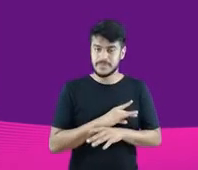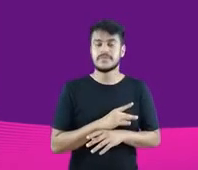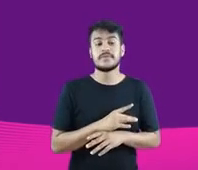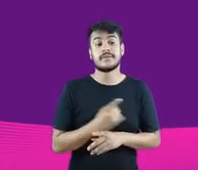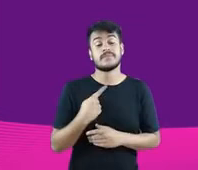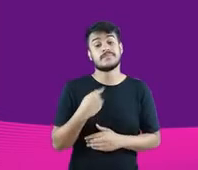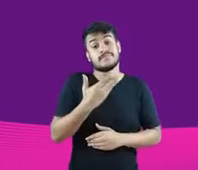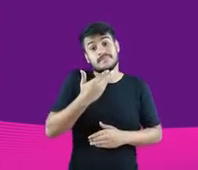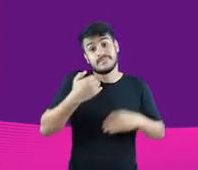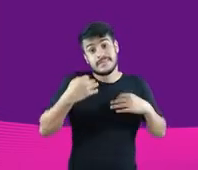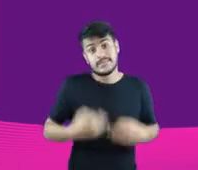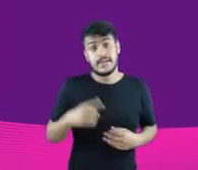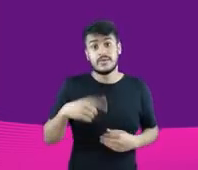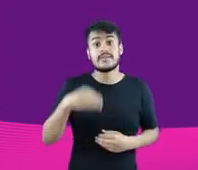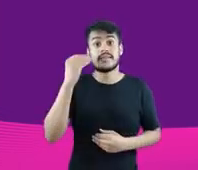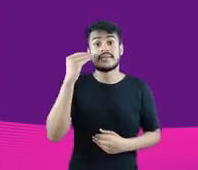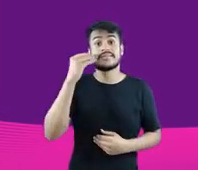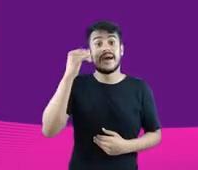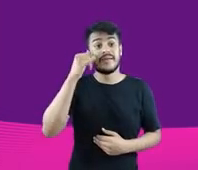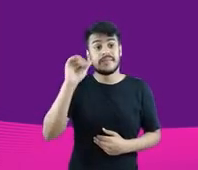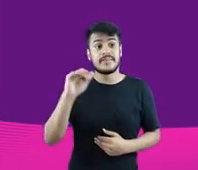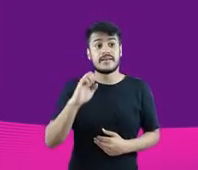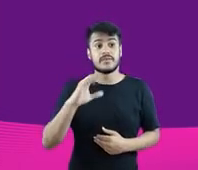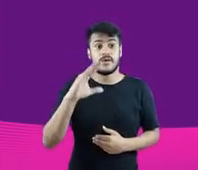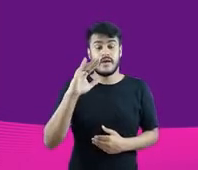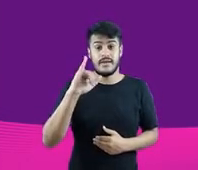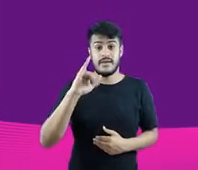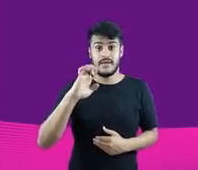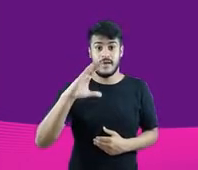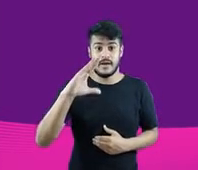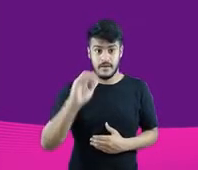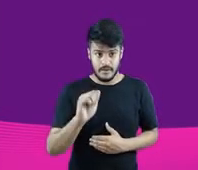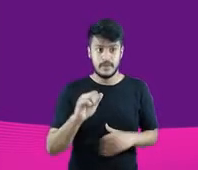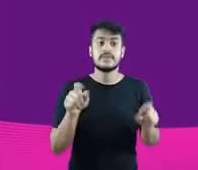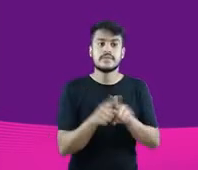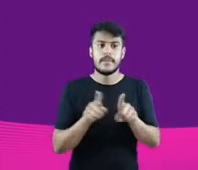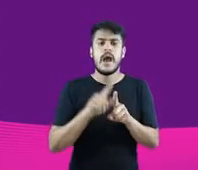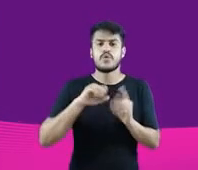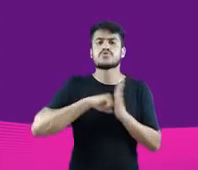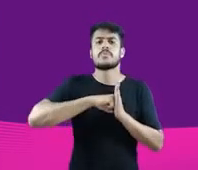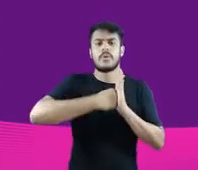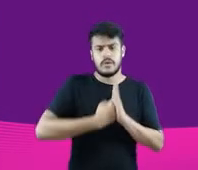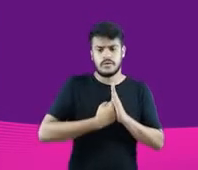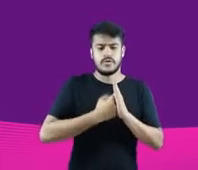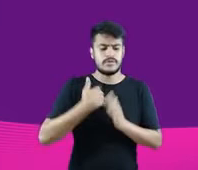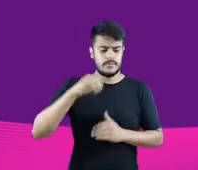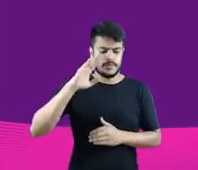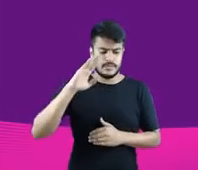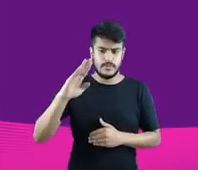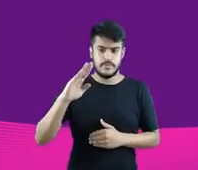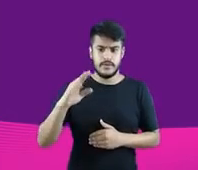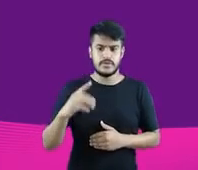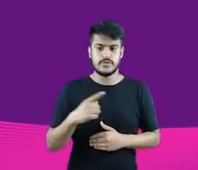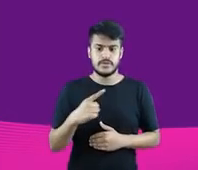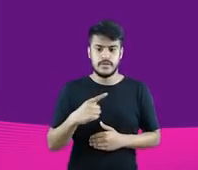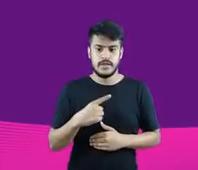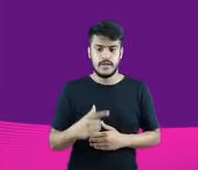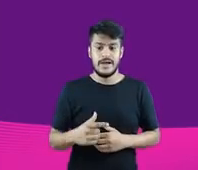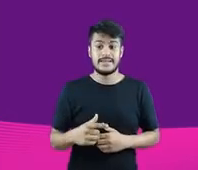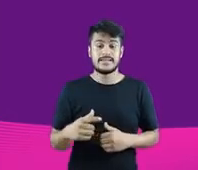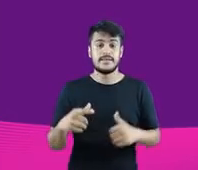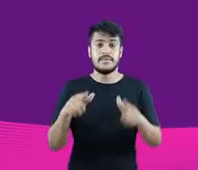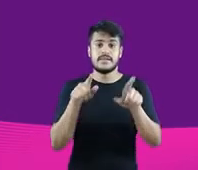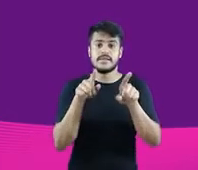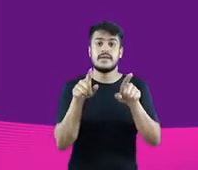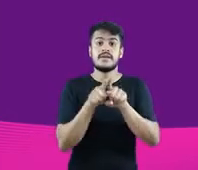inibidores de ECA, né, e também os beta-bloqueadores, principalmente o metoprolol, mas recentemente, nessa última